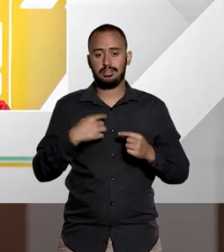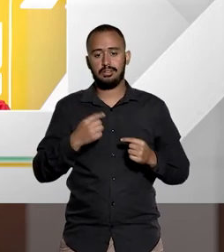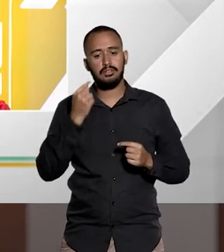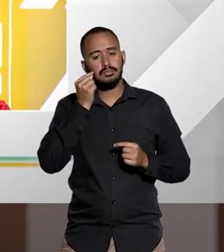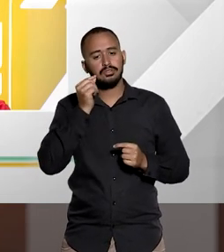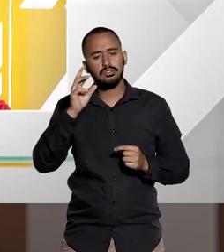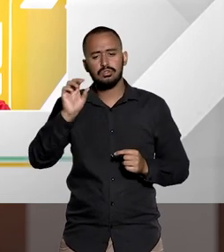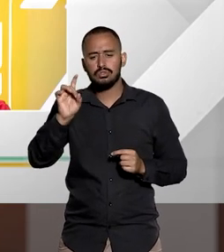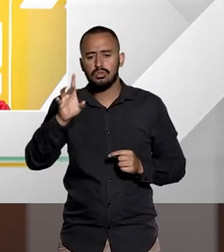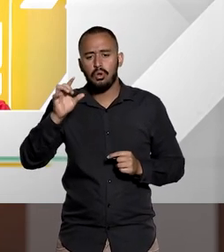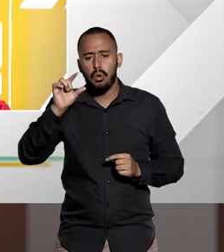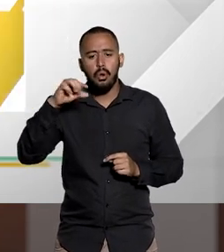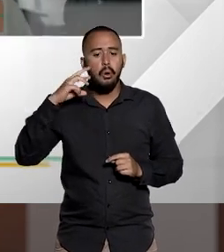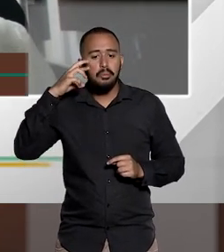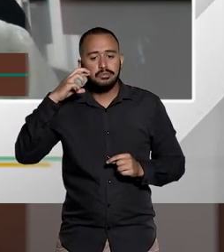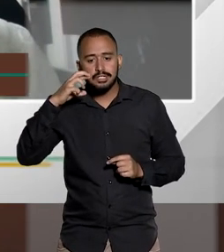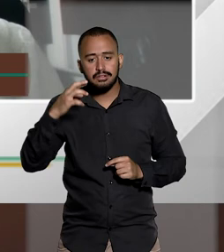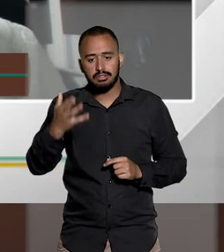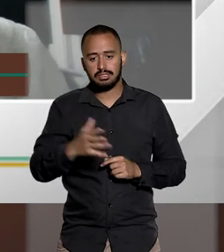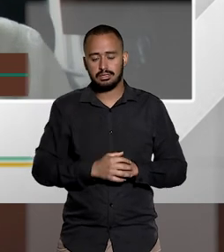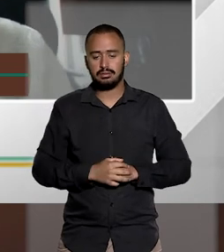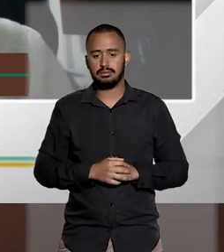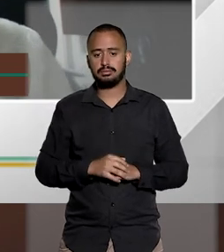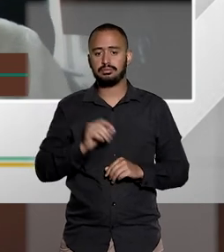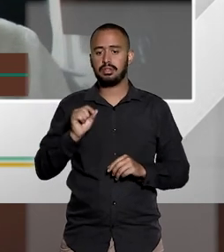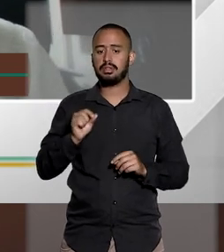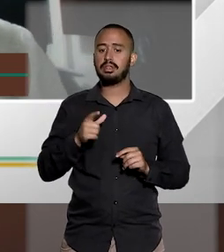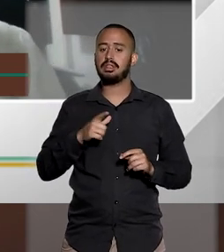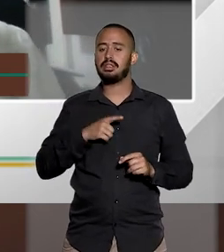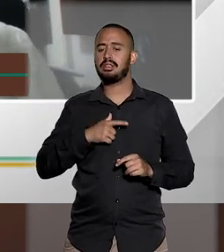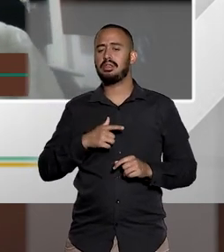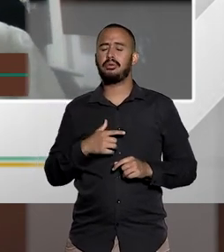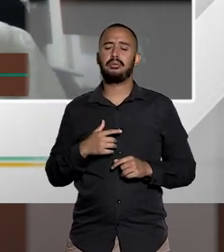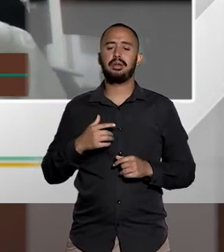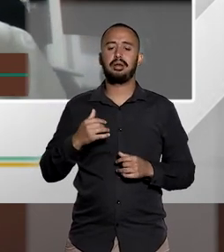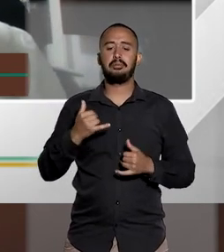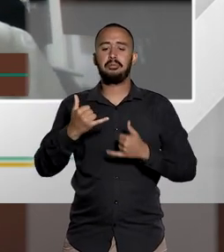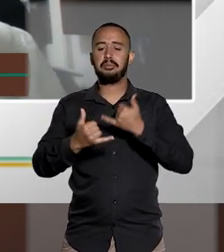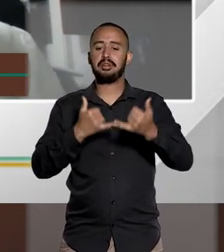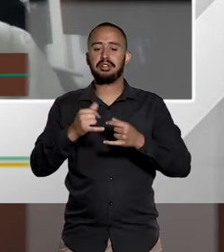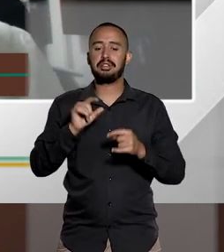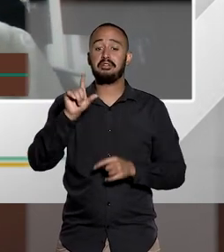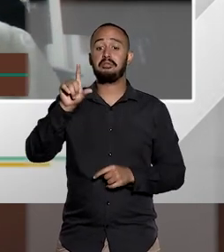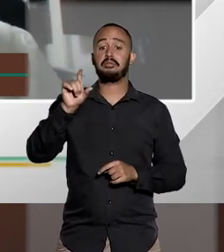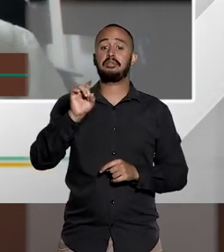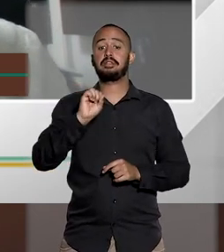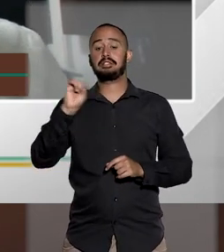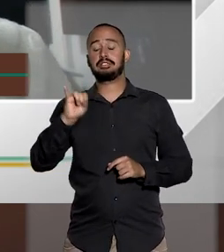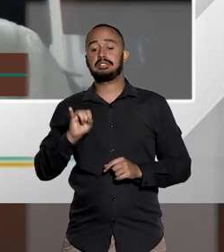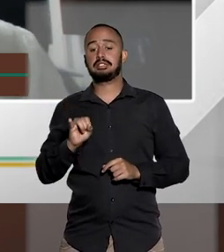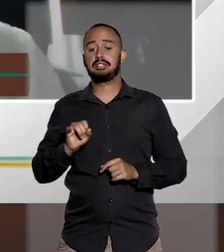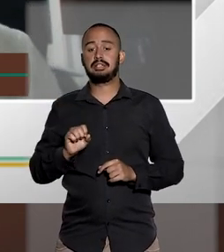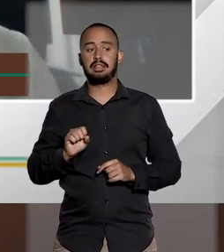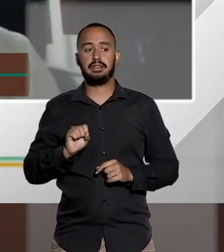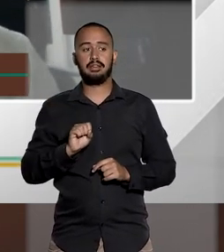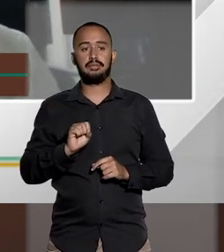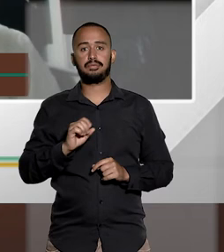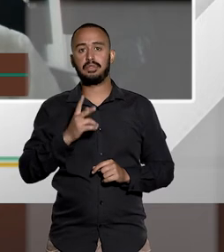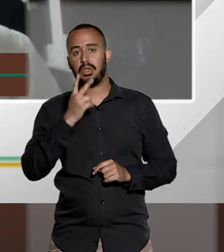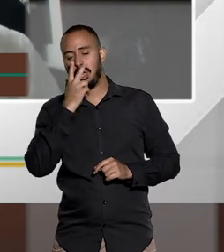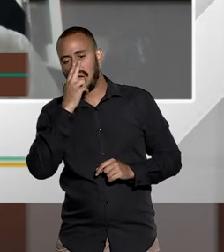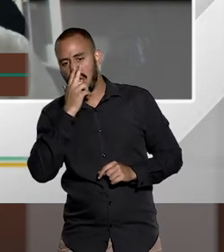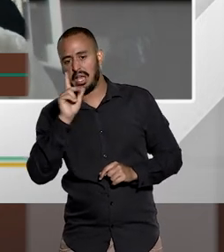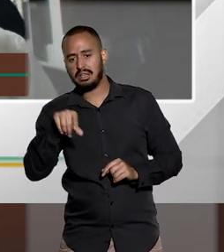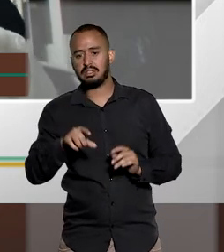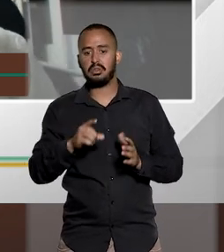uma observação. Porque eu acho que aí existe uma brincadeira de faz de conta, né? Vamos fazer de conta que os contratos celebrados